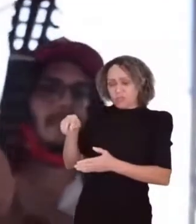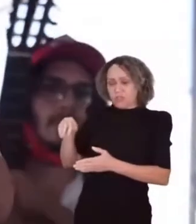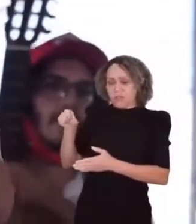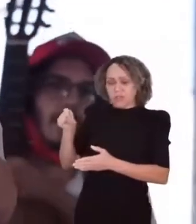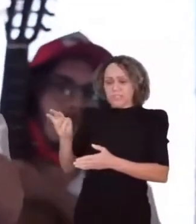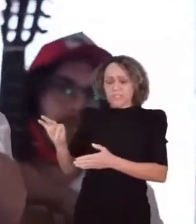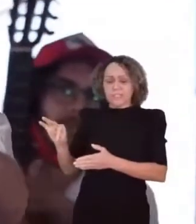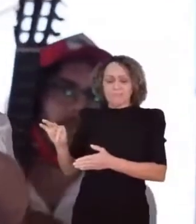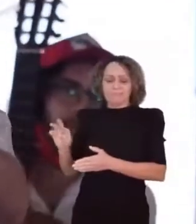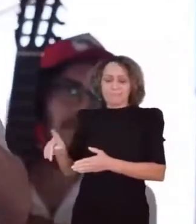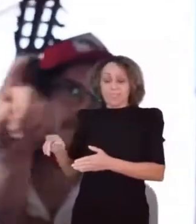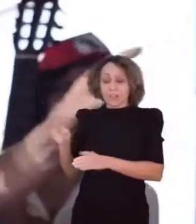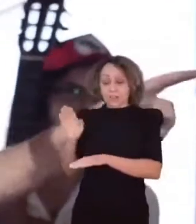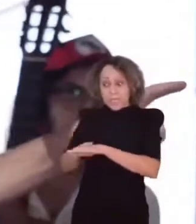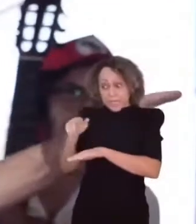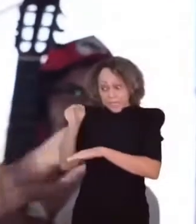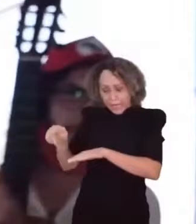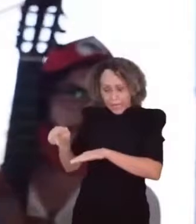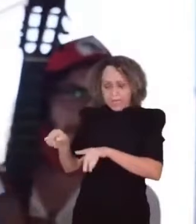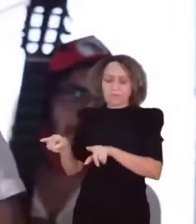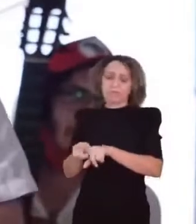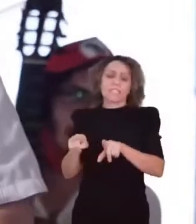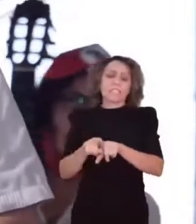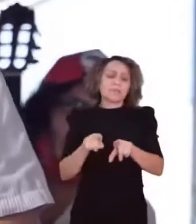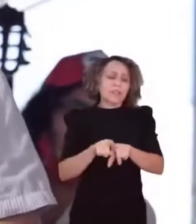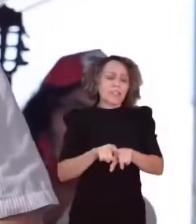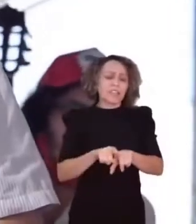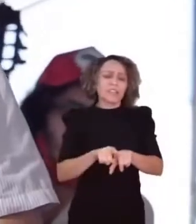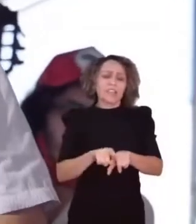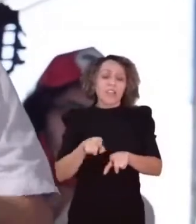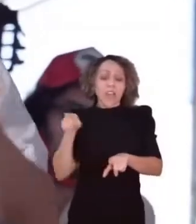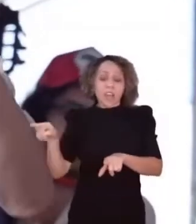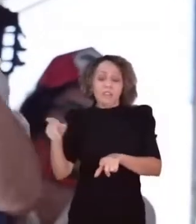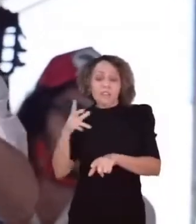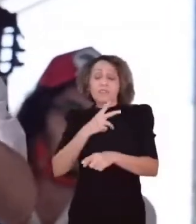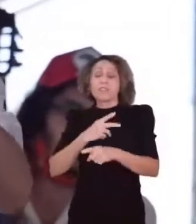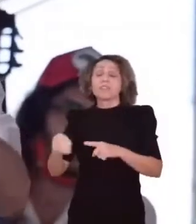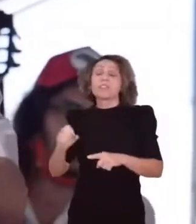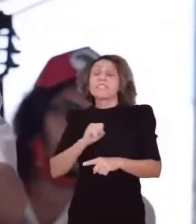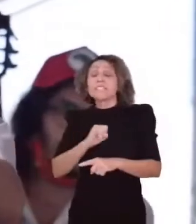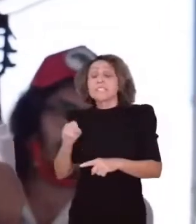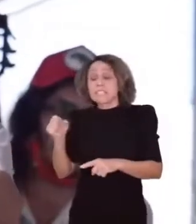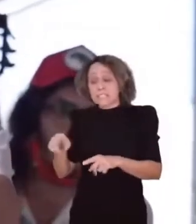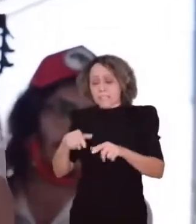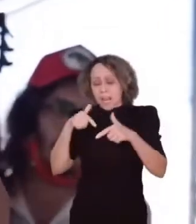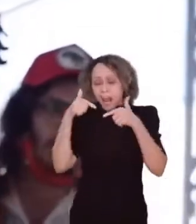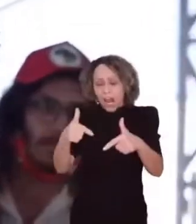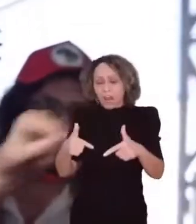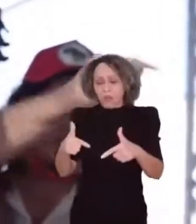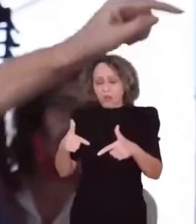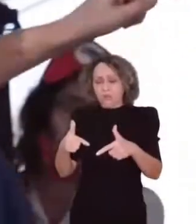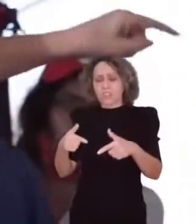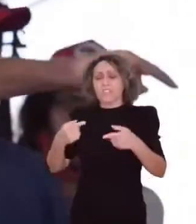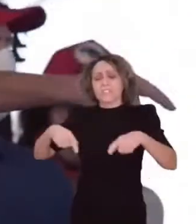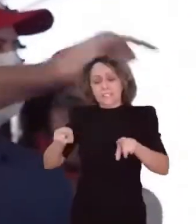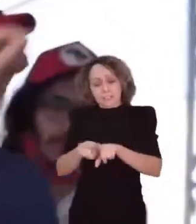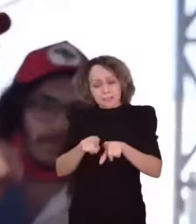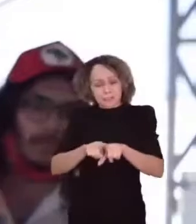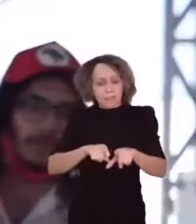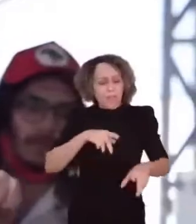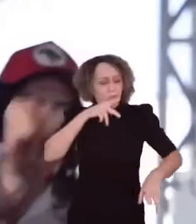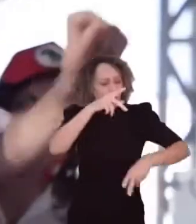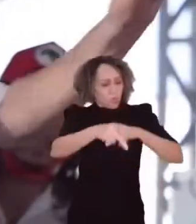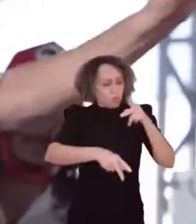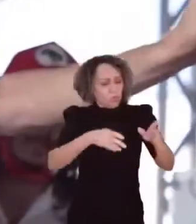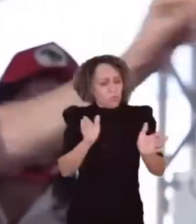só será vitoriosa se for de todo o povo. De todo o povo organizado que está aqui na